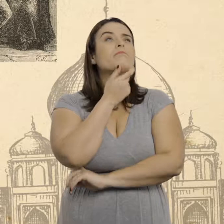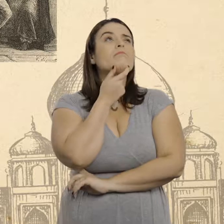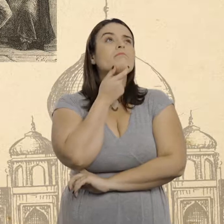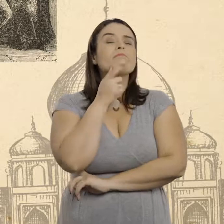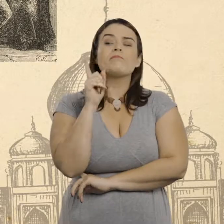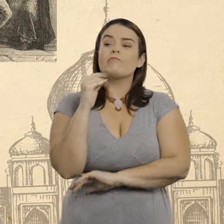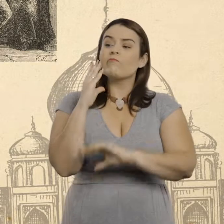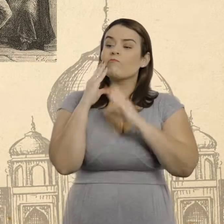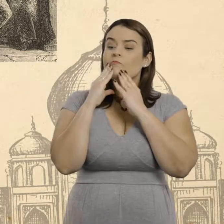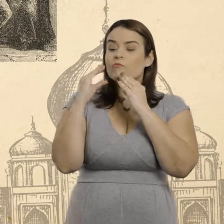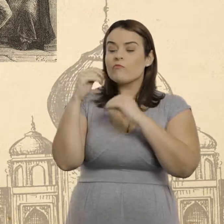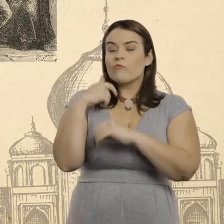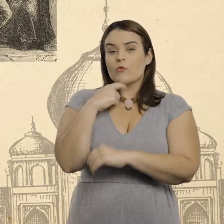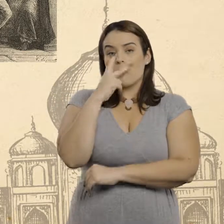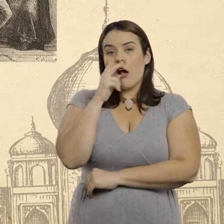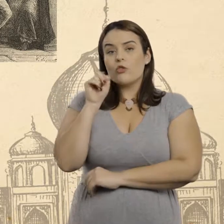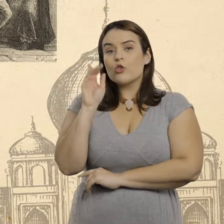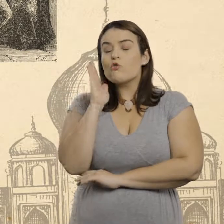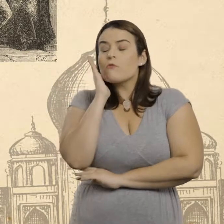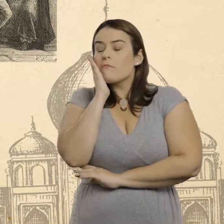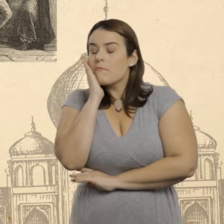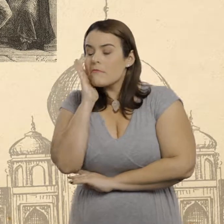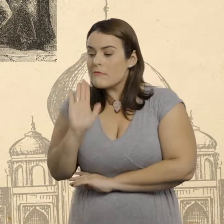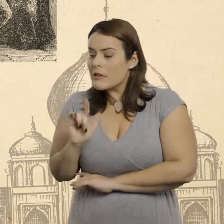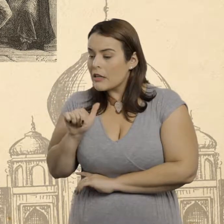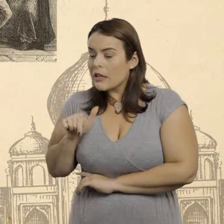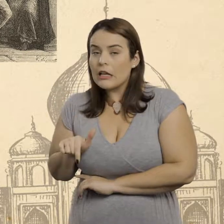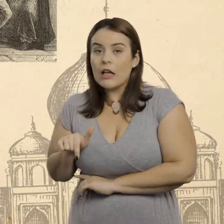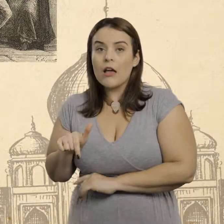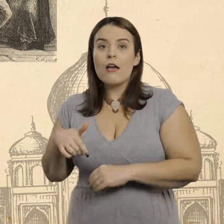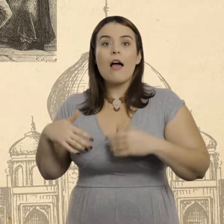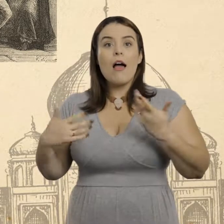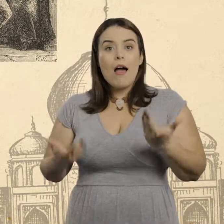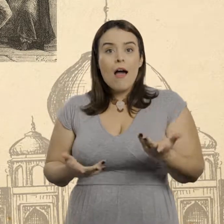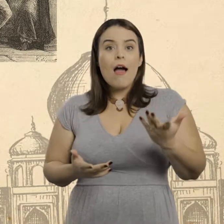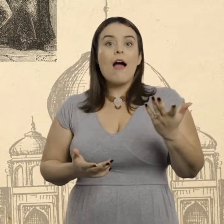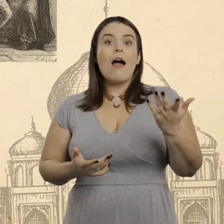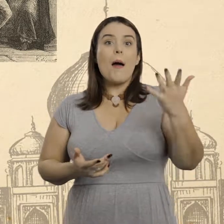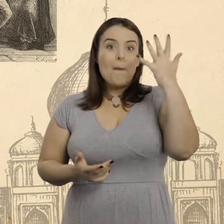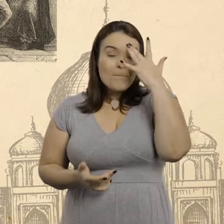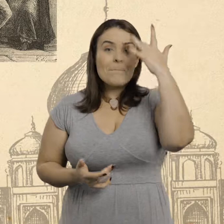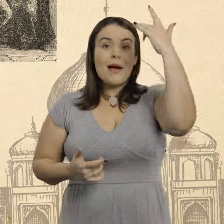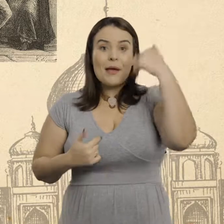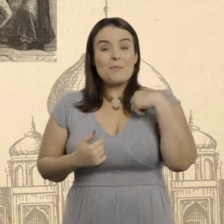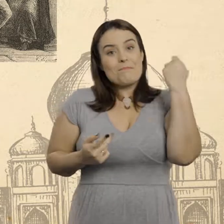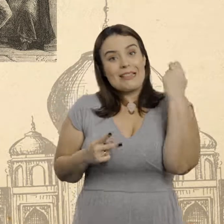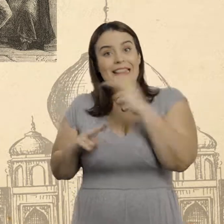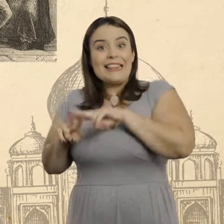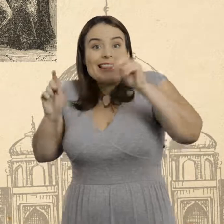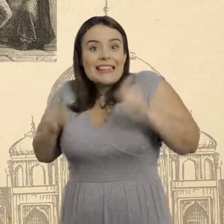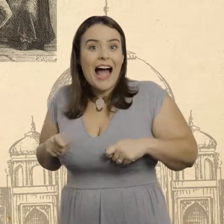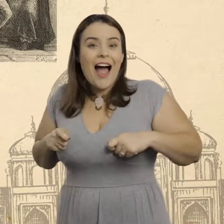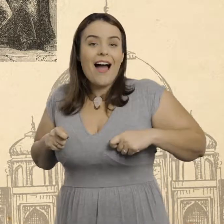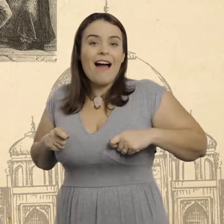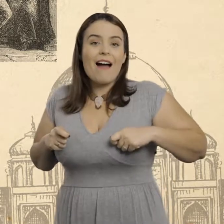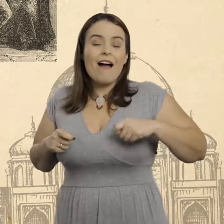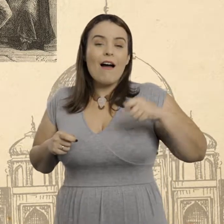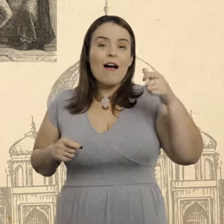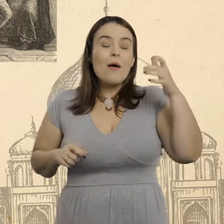Fix pensou que Phileas Fogg fosse dormir em Bombaim. Se Phileas Fogg dormisse em Bombaim, talvez conseguisse prendê-lo no dia